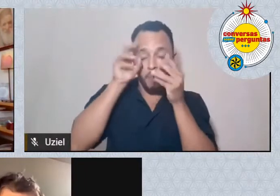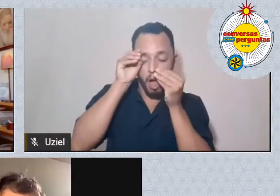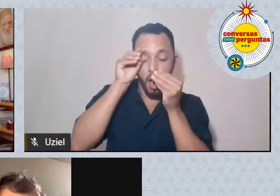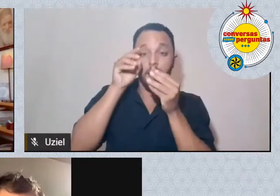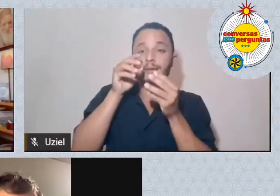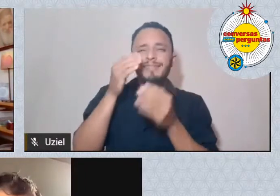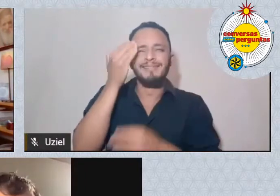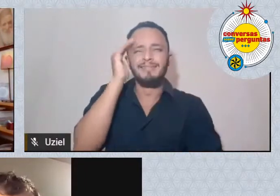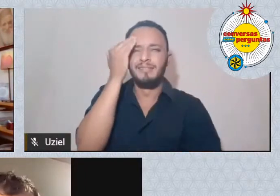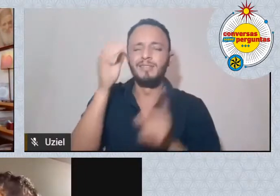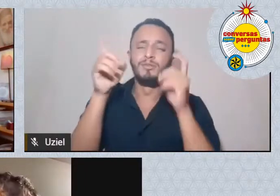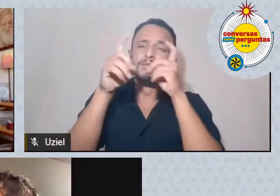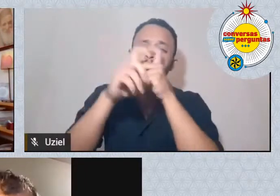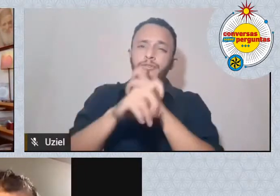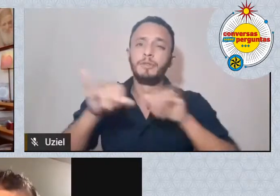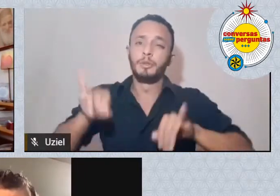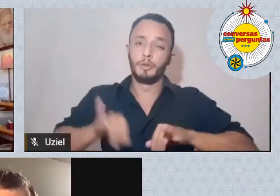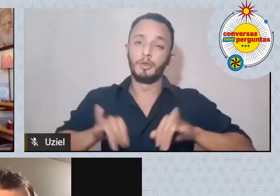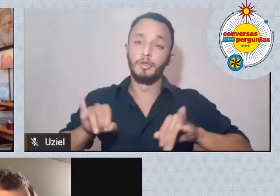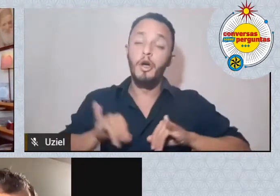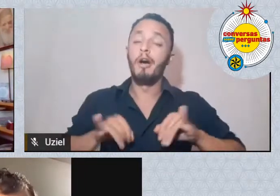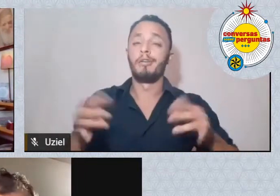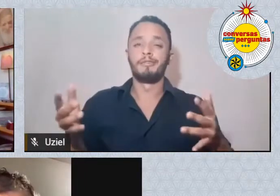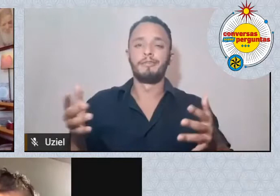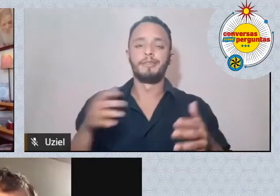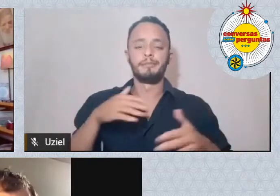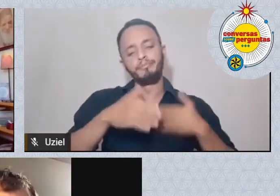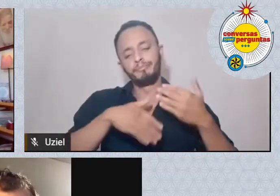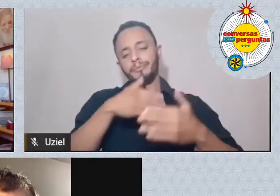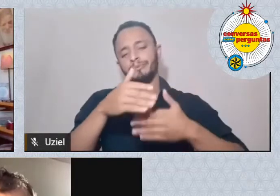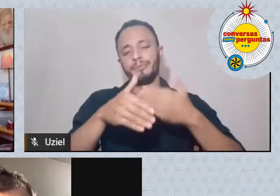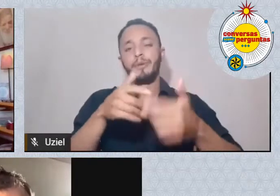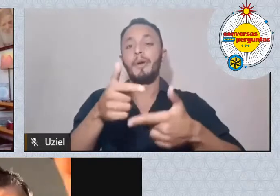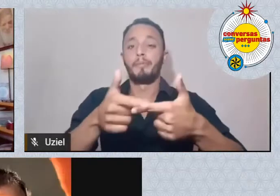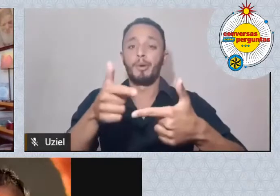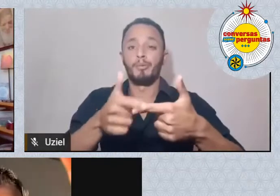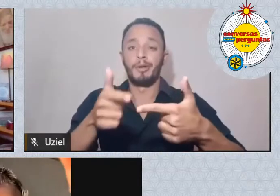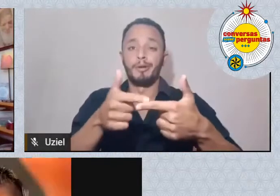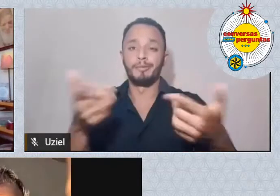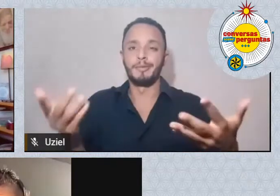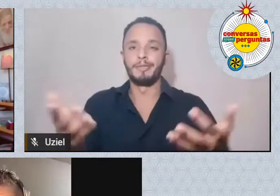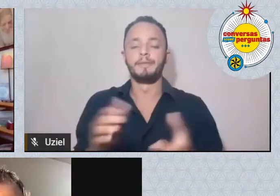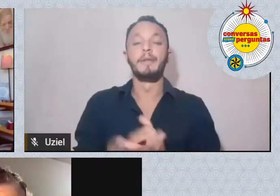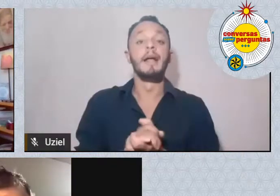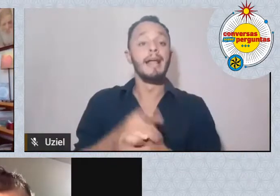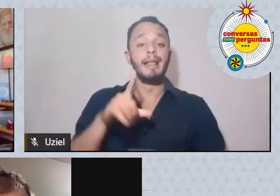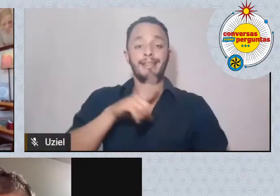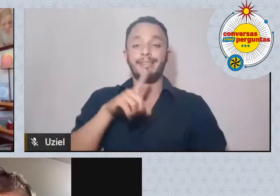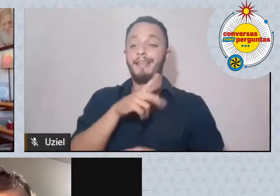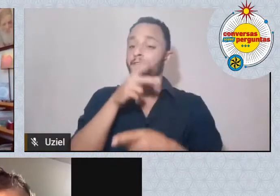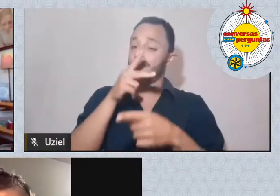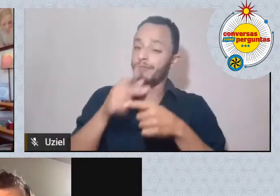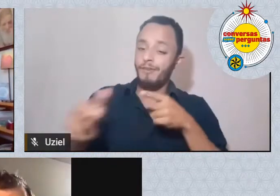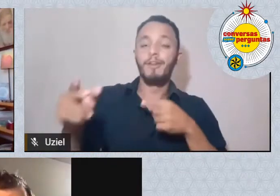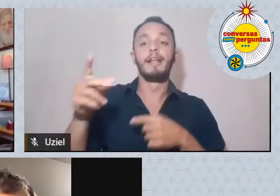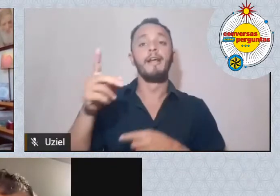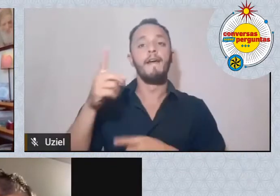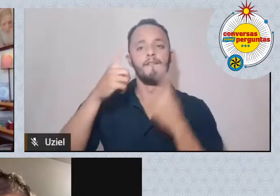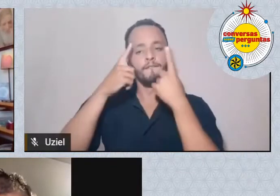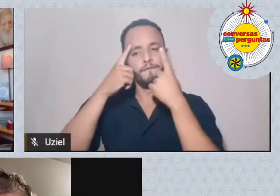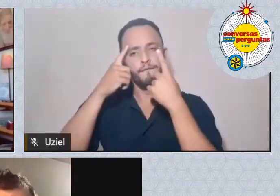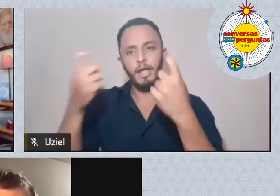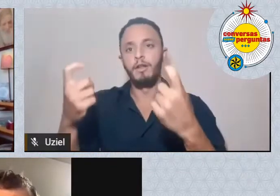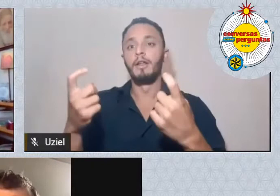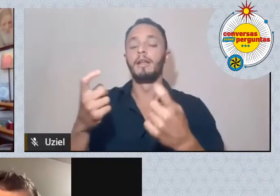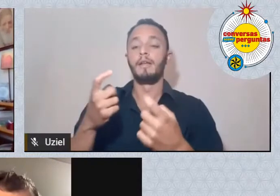desencadeamentos, de psicoses, de atos de agressão, de feminicídio, de aumento